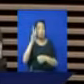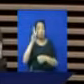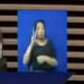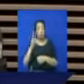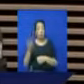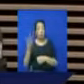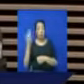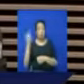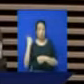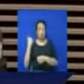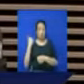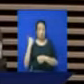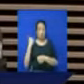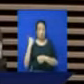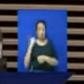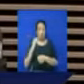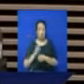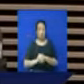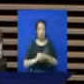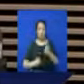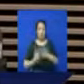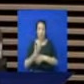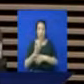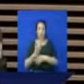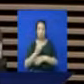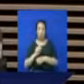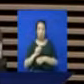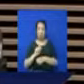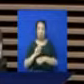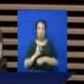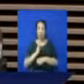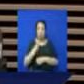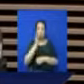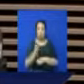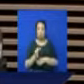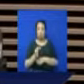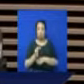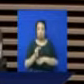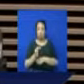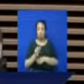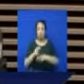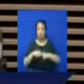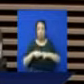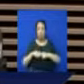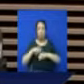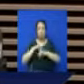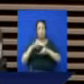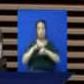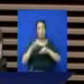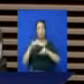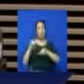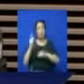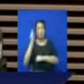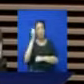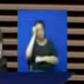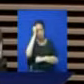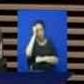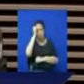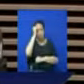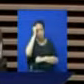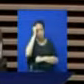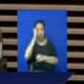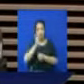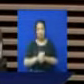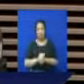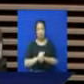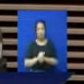acontecer nos próximos dias. Por isso nós dizemos a alguém que precisa ouvir, arrependa-se. Reconheça Jesus como